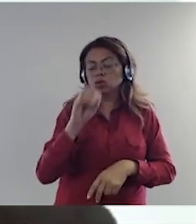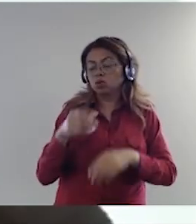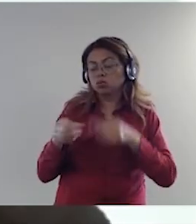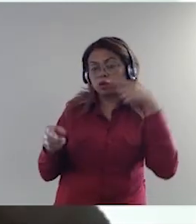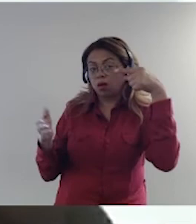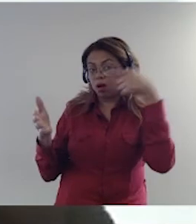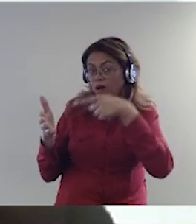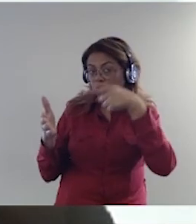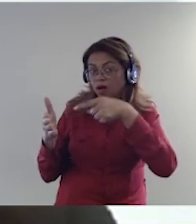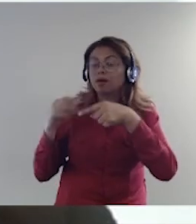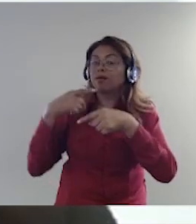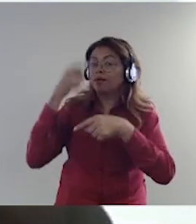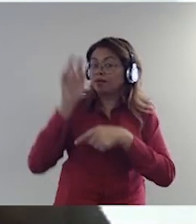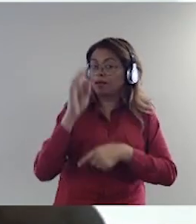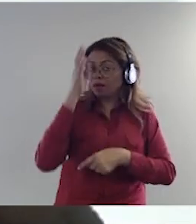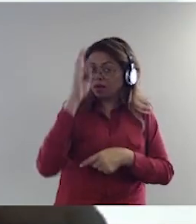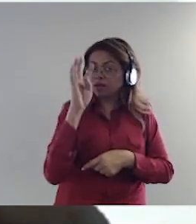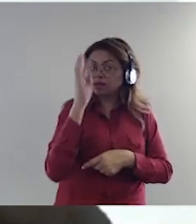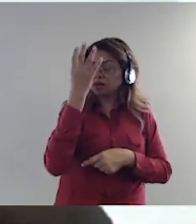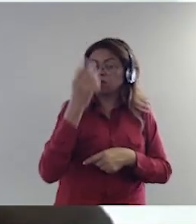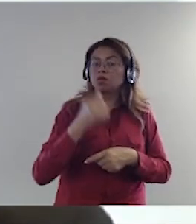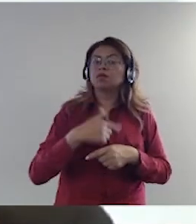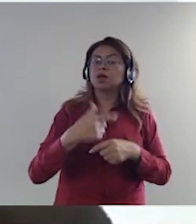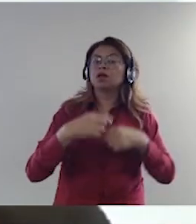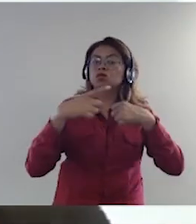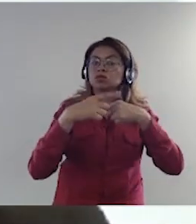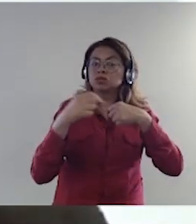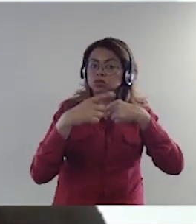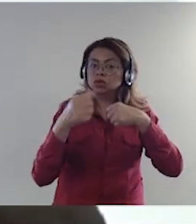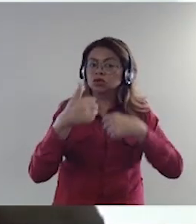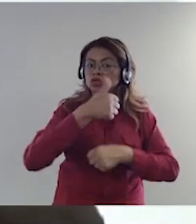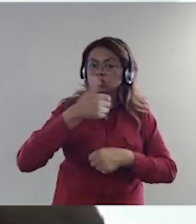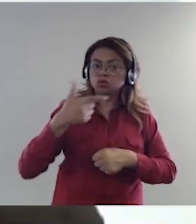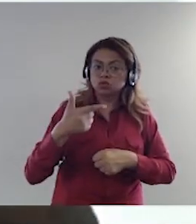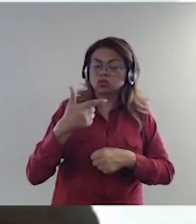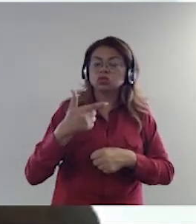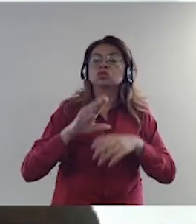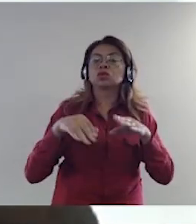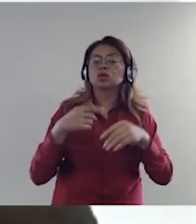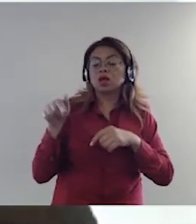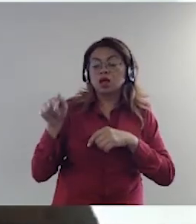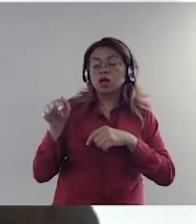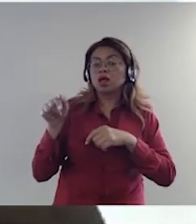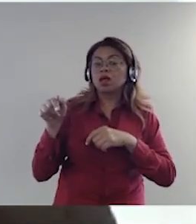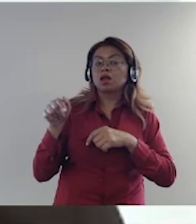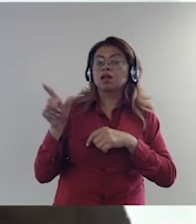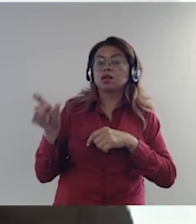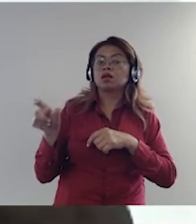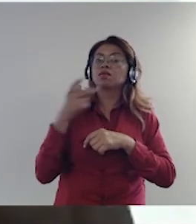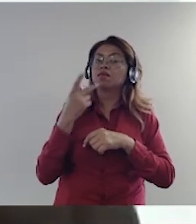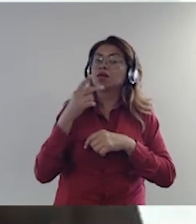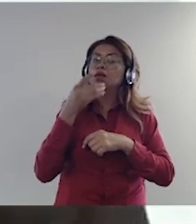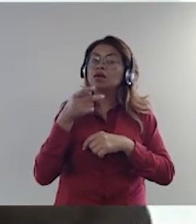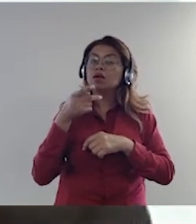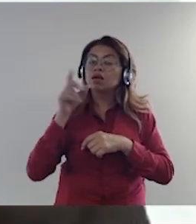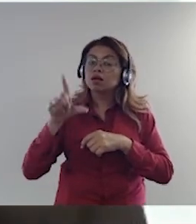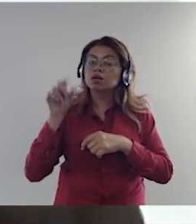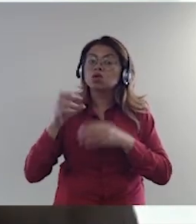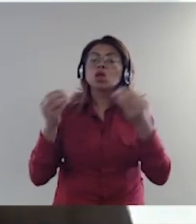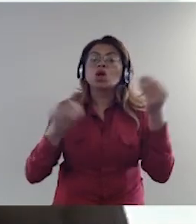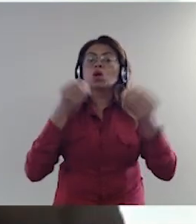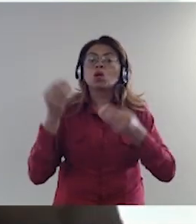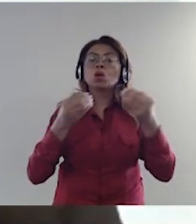esse administrador, né, nos termos do artigo 12 da Lei 14.010, a escolha do meio eletrônico que vai ser utilizado para a realização da